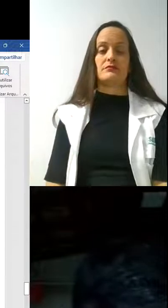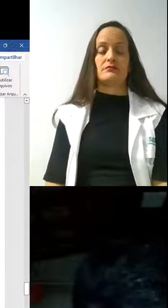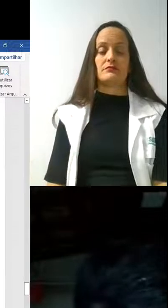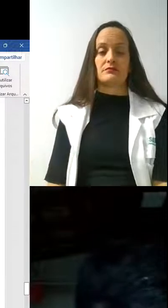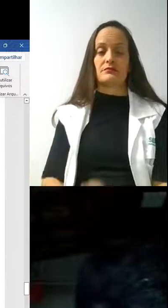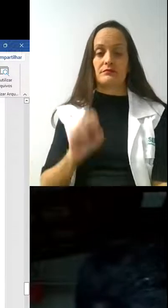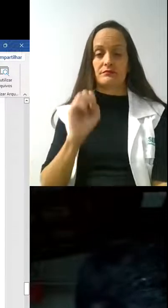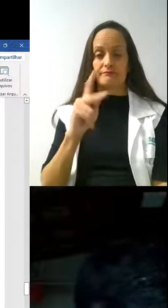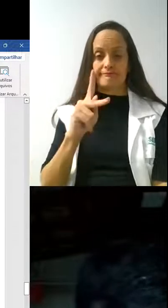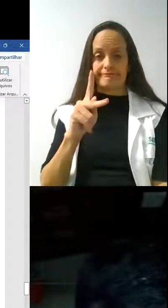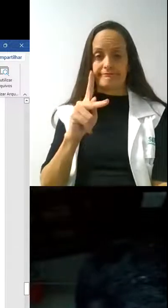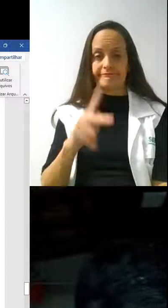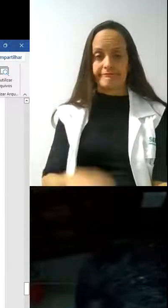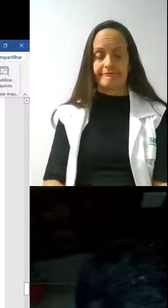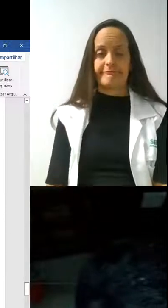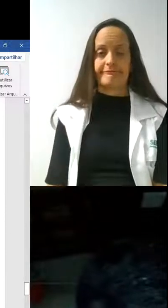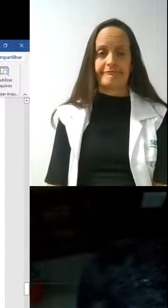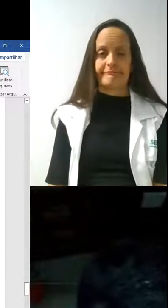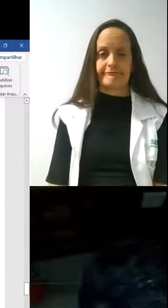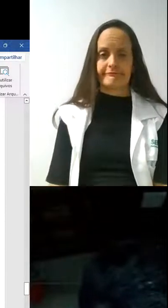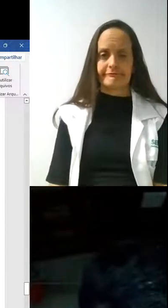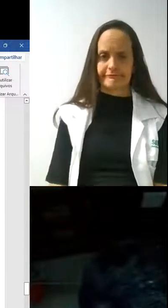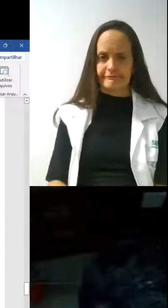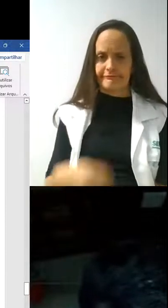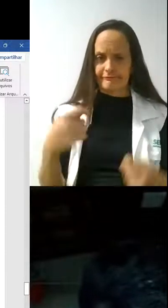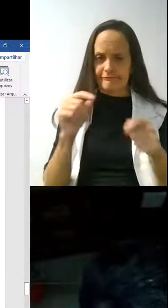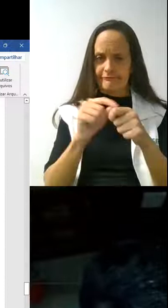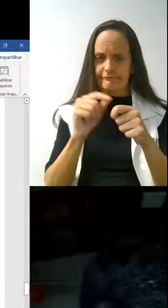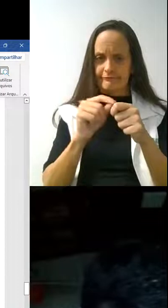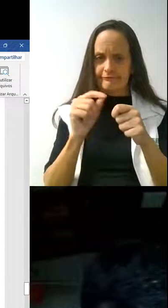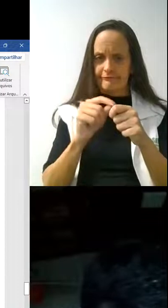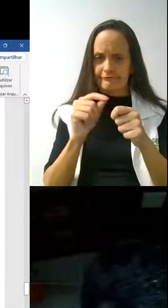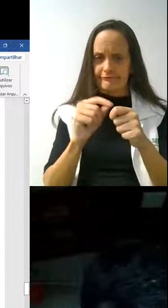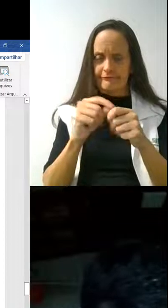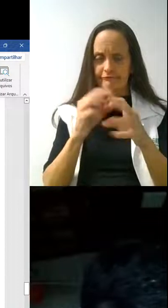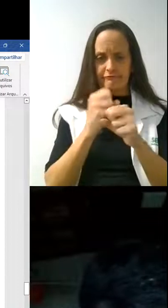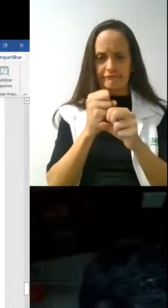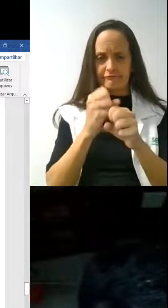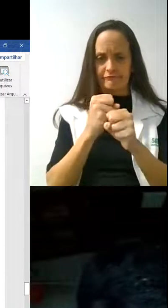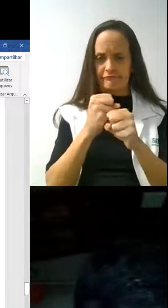Certo? Vocês querem que faça as contas ou não precisa? Pode fazer em direto aqui.